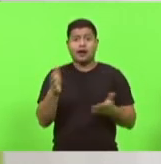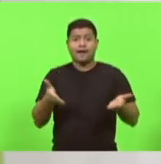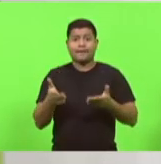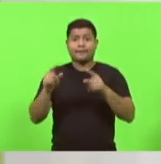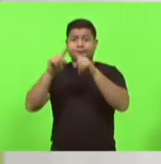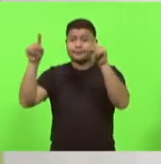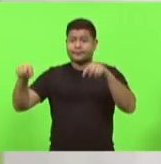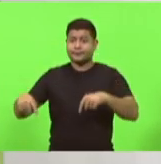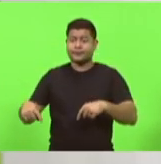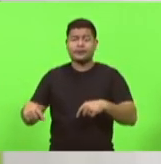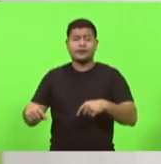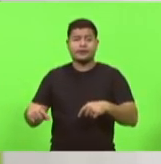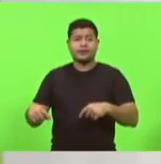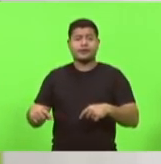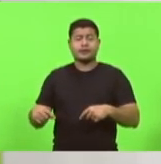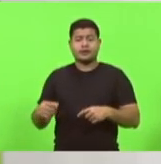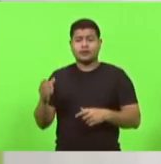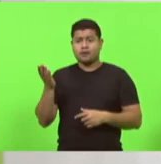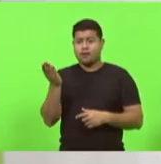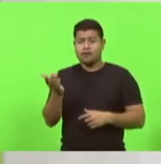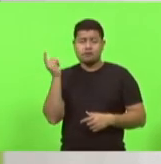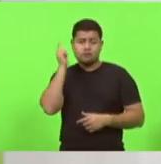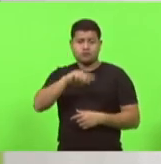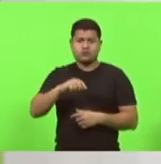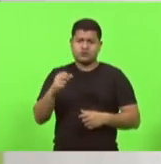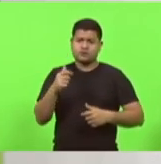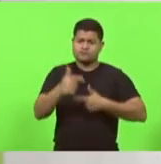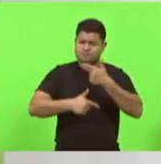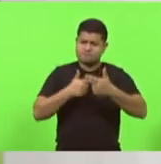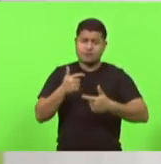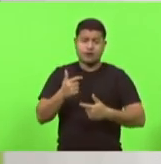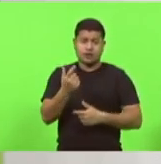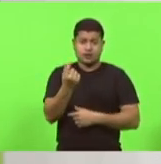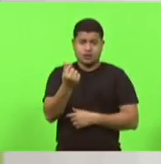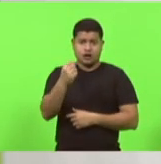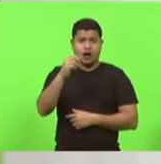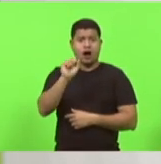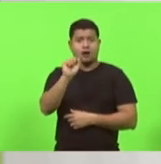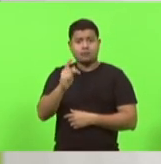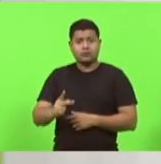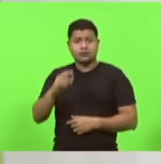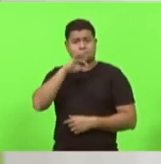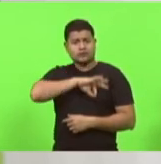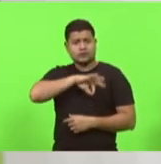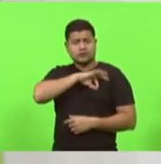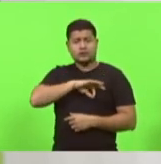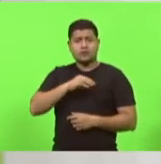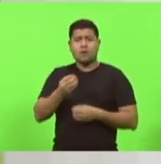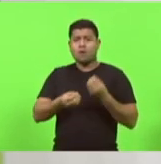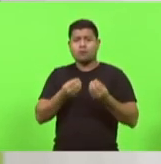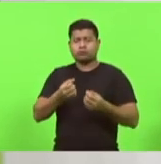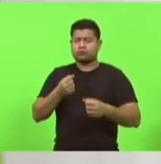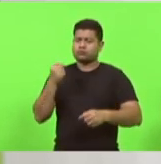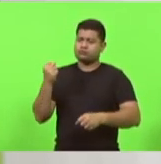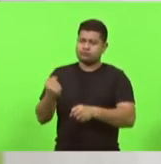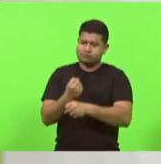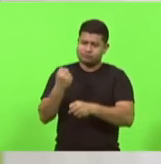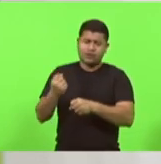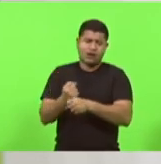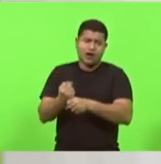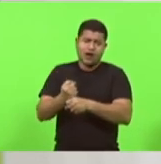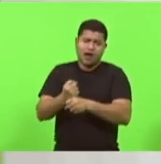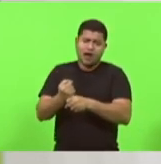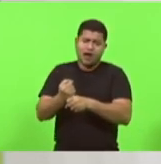ele passou 20, 30, tem servidores aí com 40 anos de serviço,